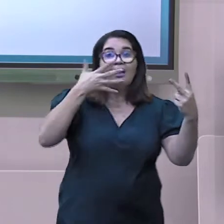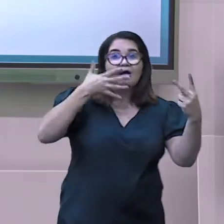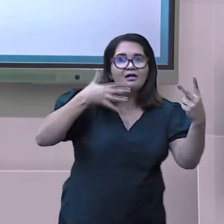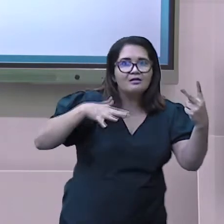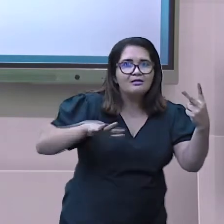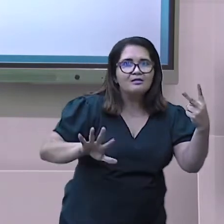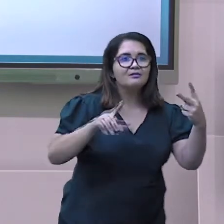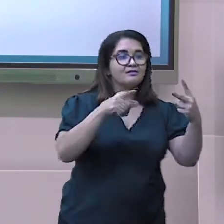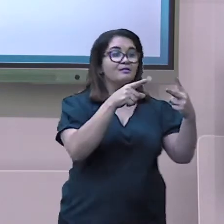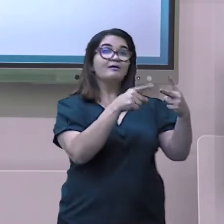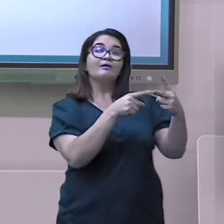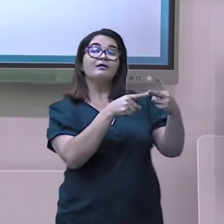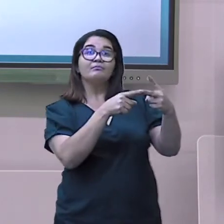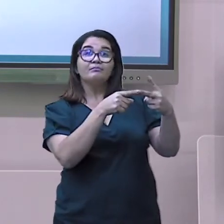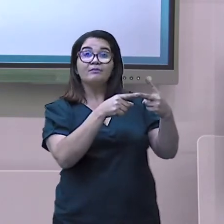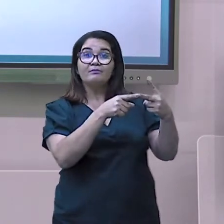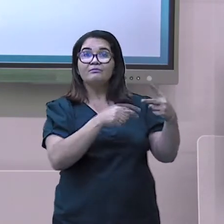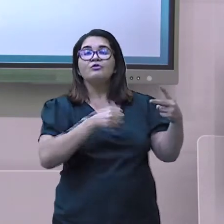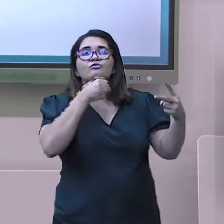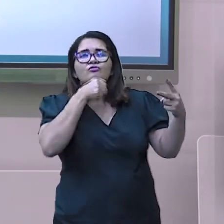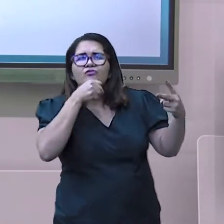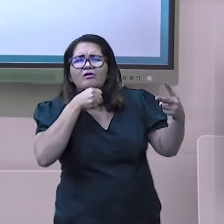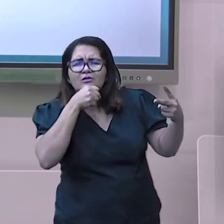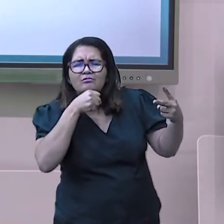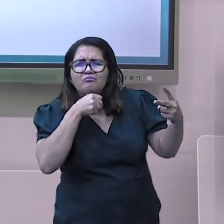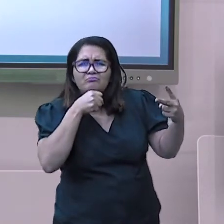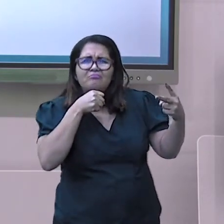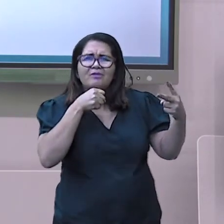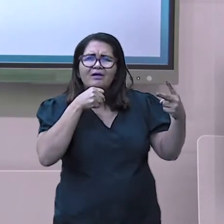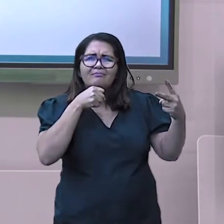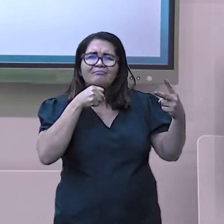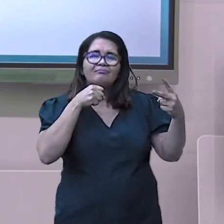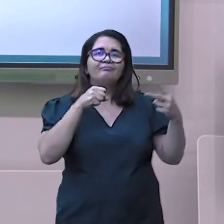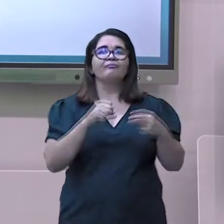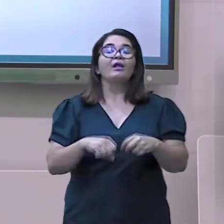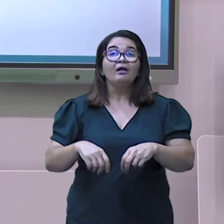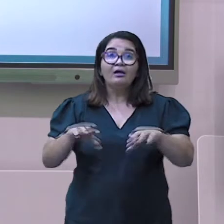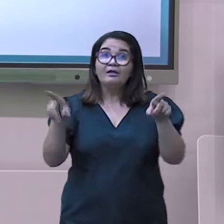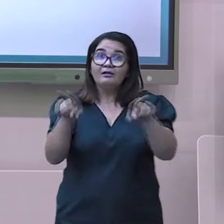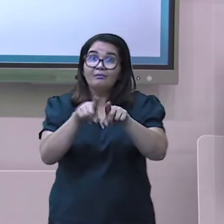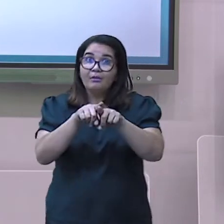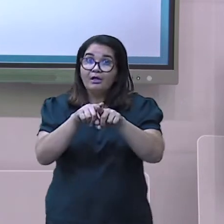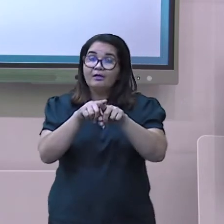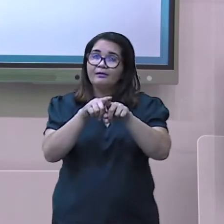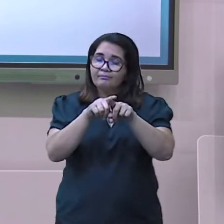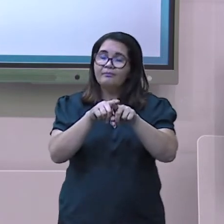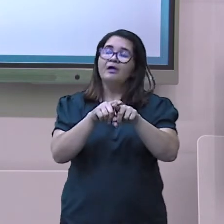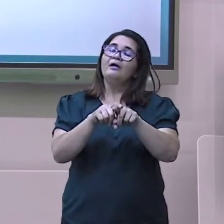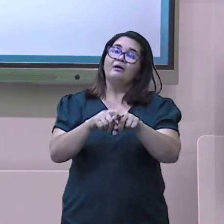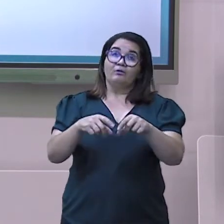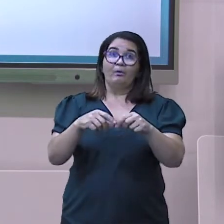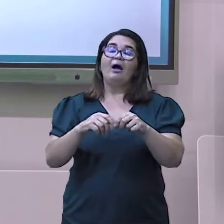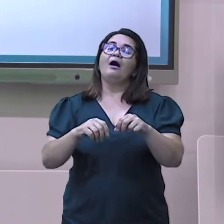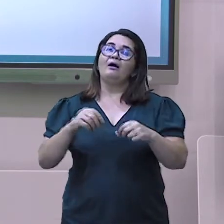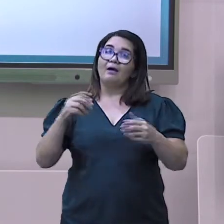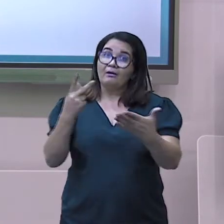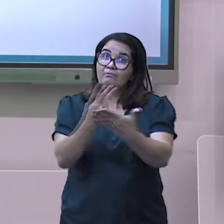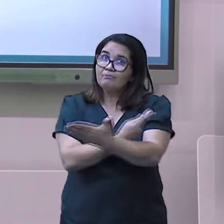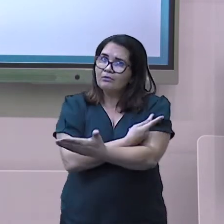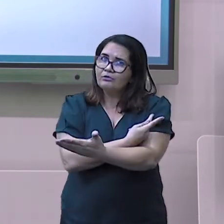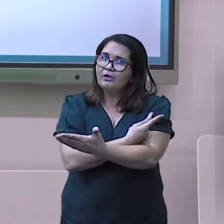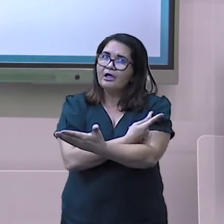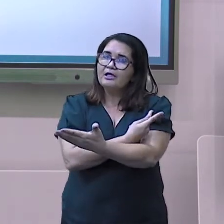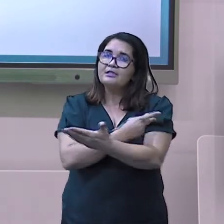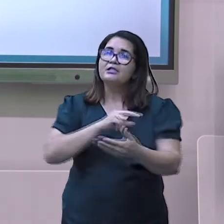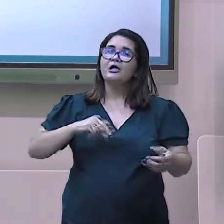acidentes domésticos são as crianças e os idosos. Mas lembrando que isso não significa que as outras